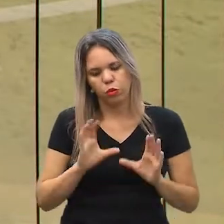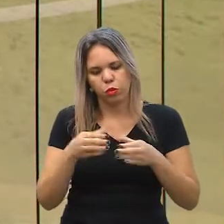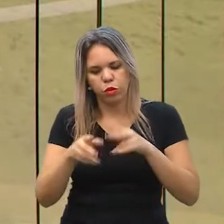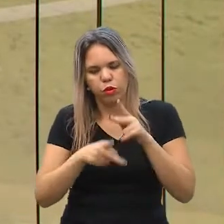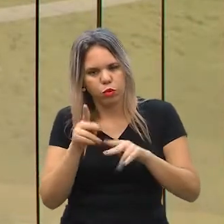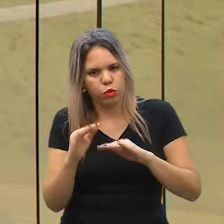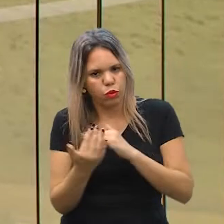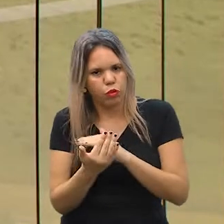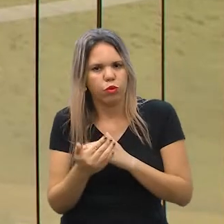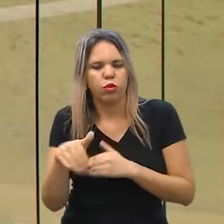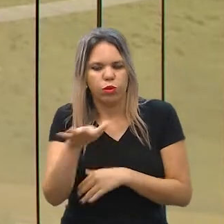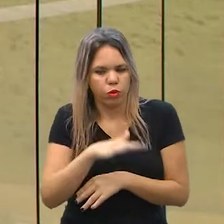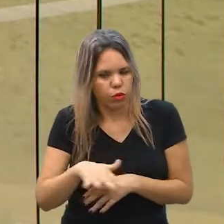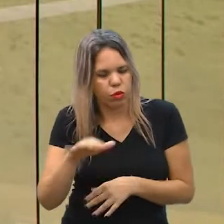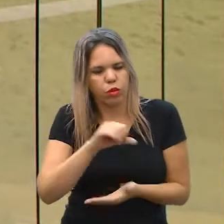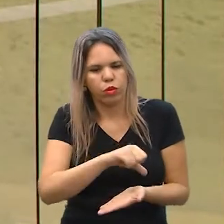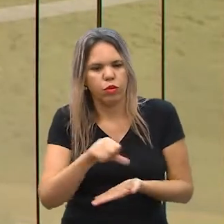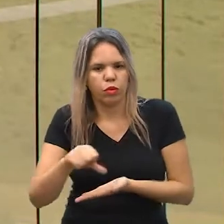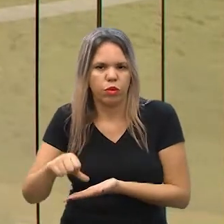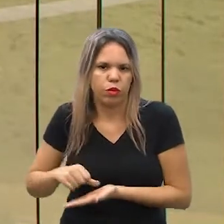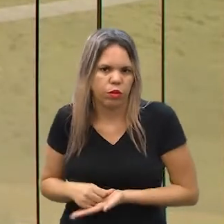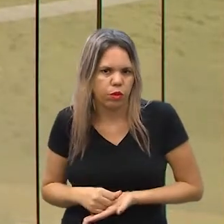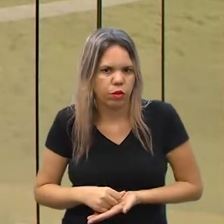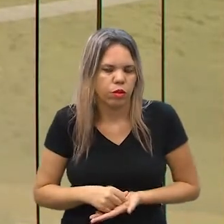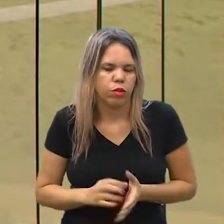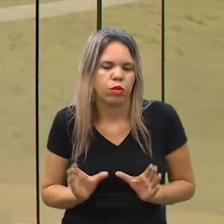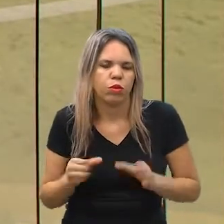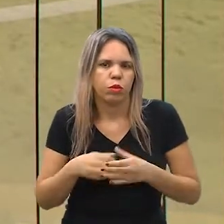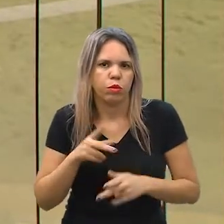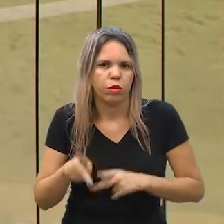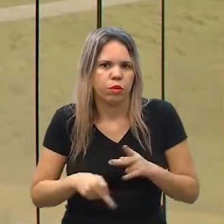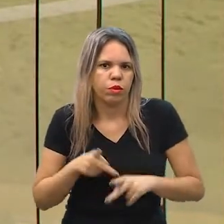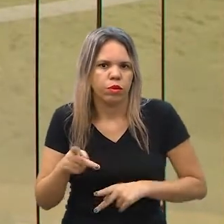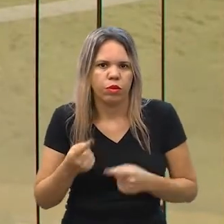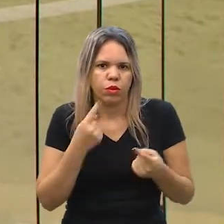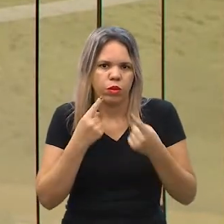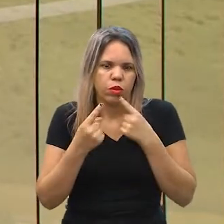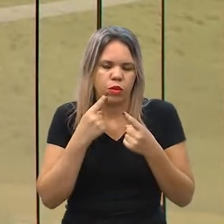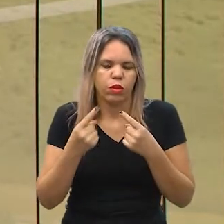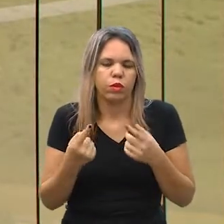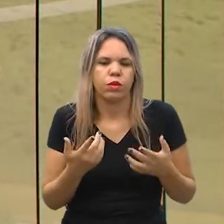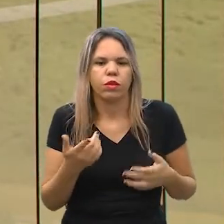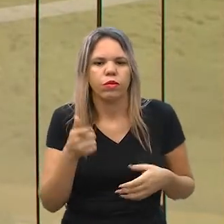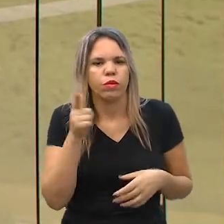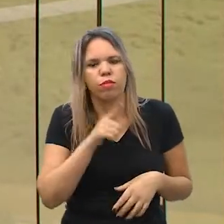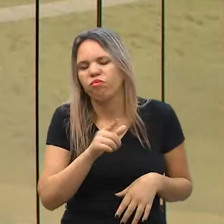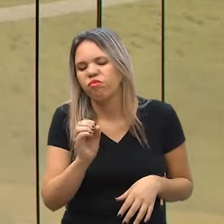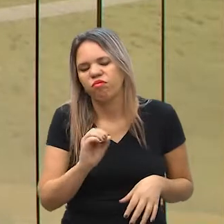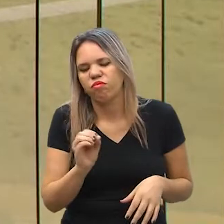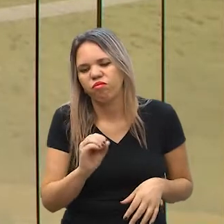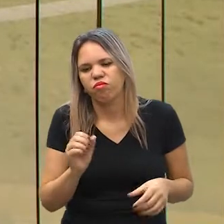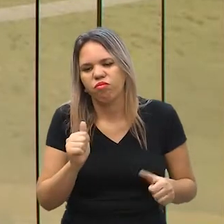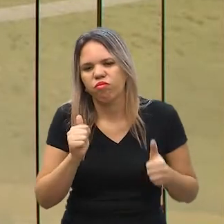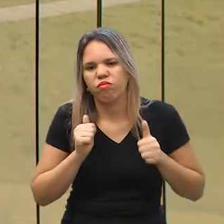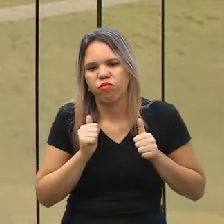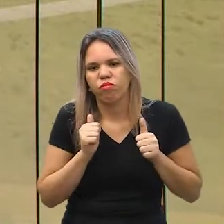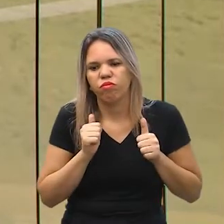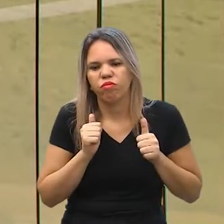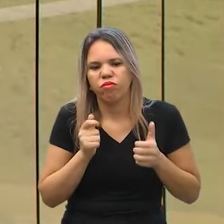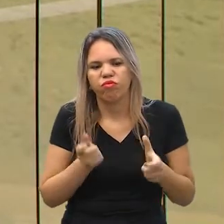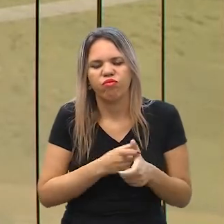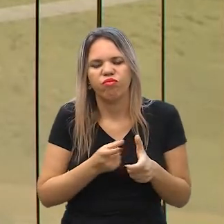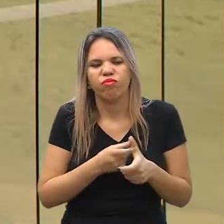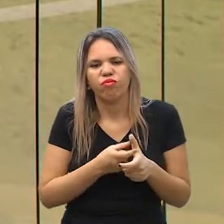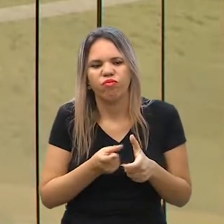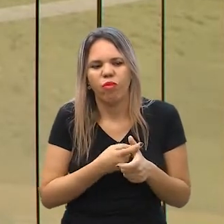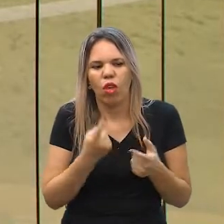uma comunidade, ou com uma região, ou com um grupo de pessoas, o feedback é um. Quando você não consegue e